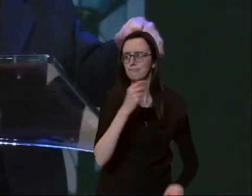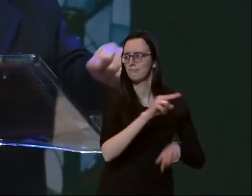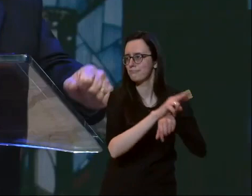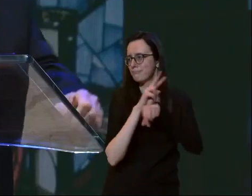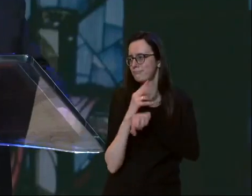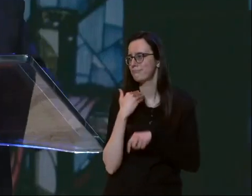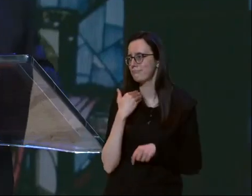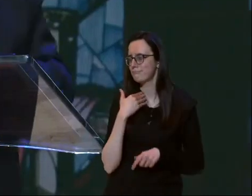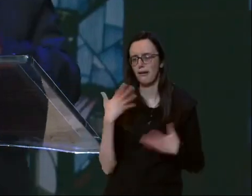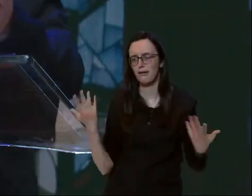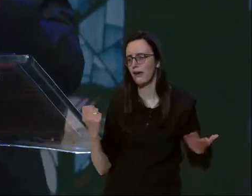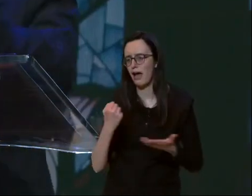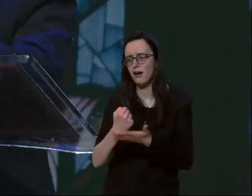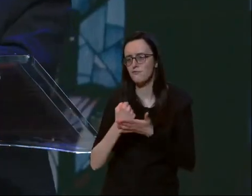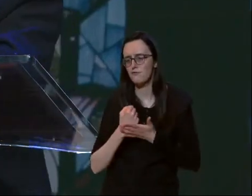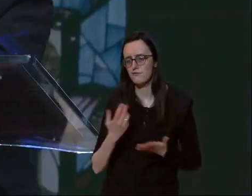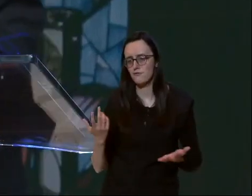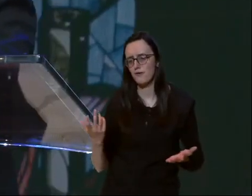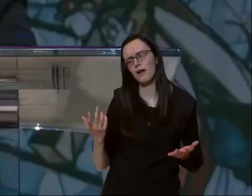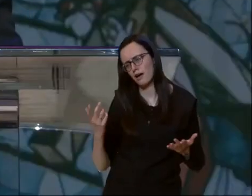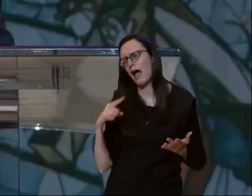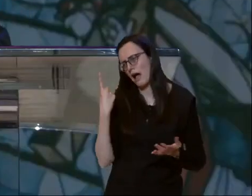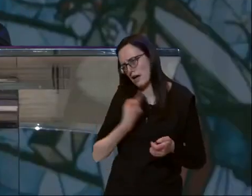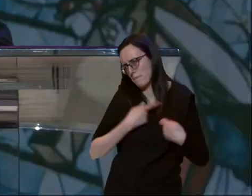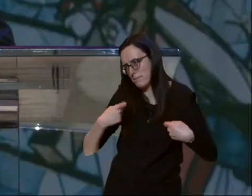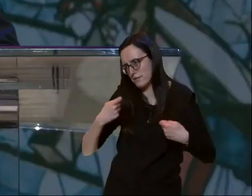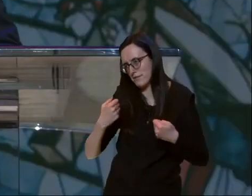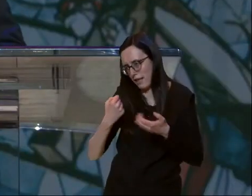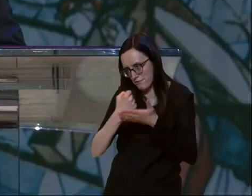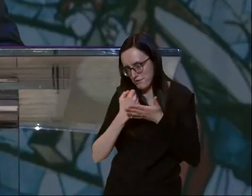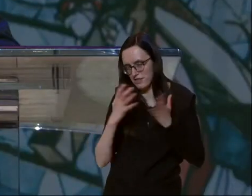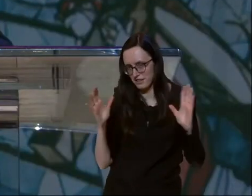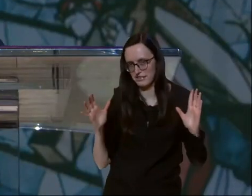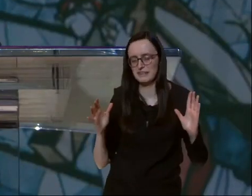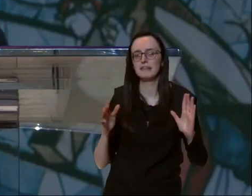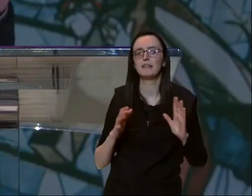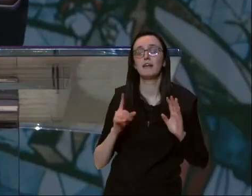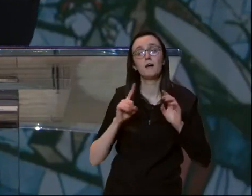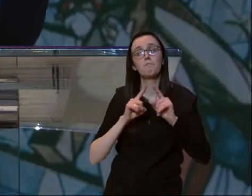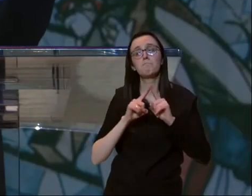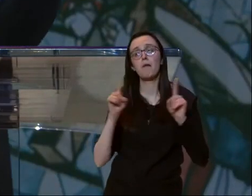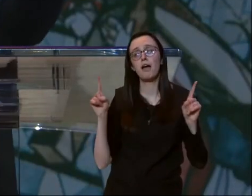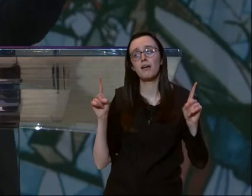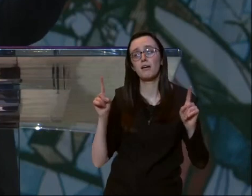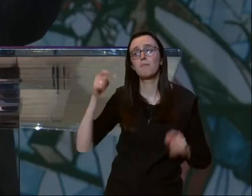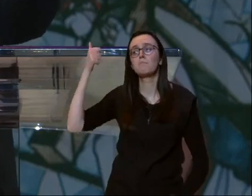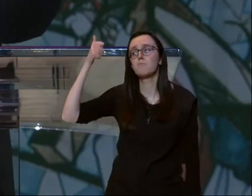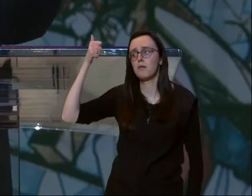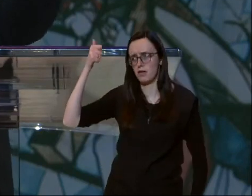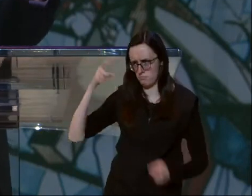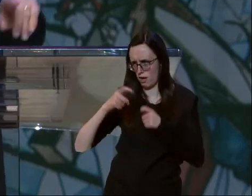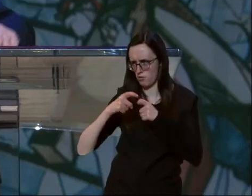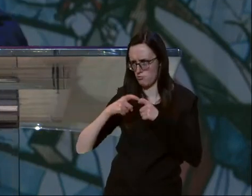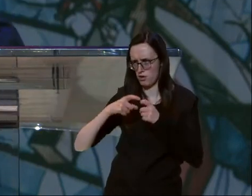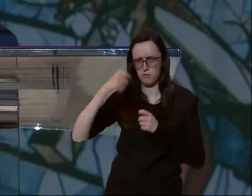uma ajuda. Lógico que temos que procurar esses recursos, mas,